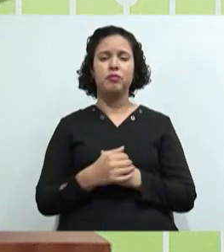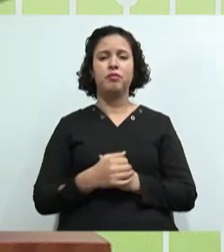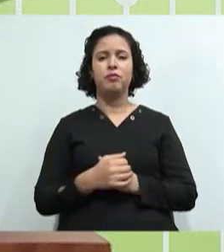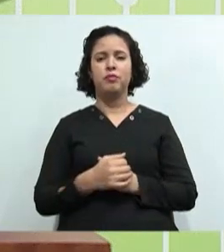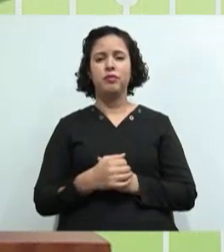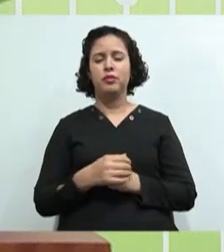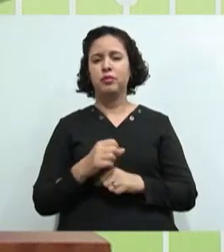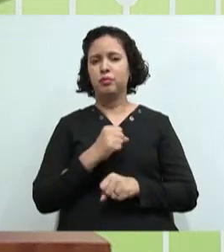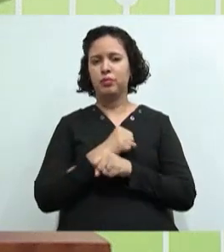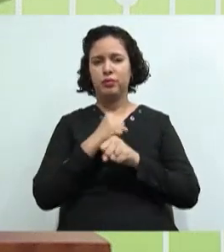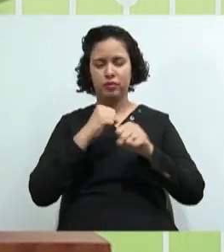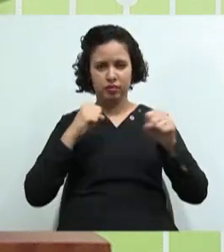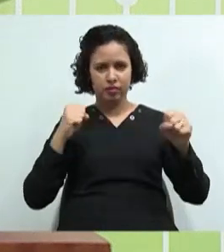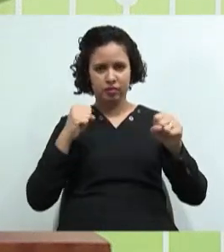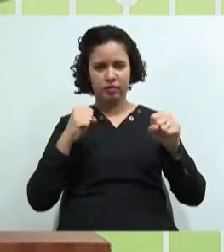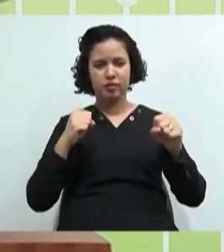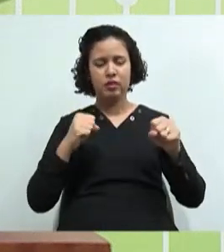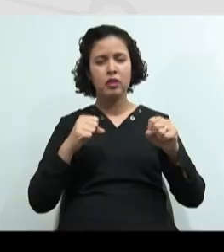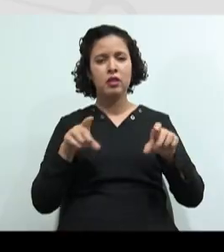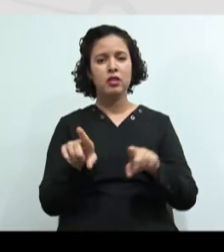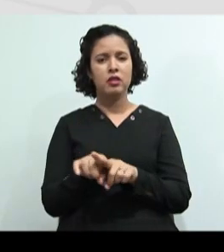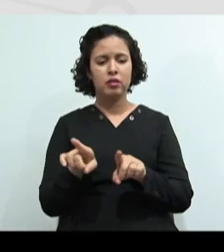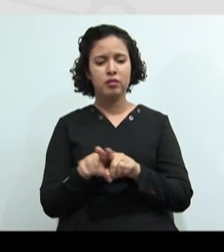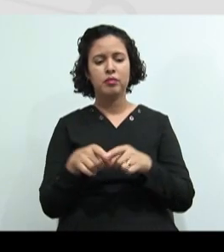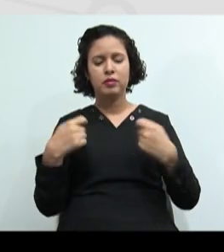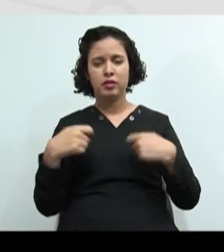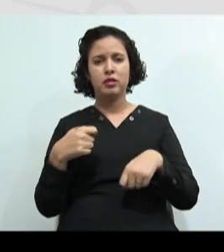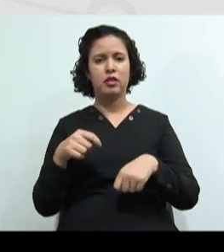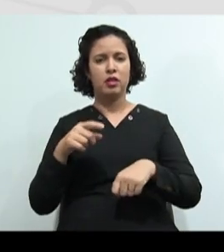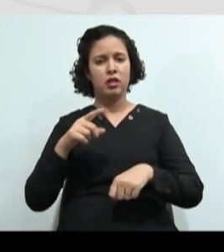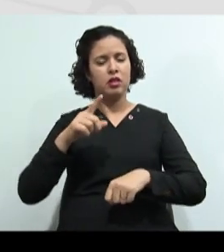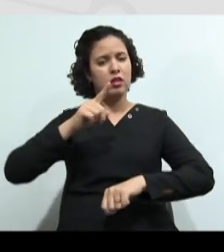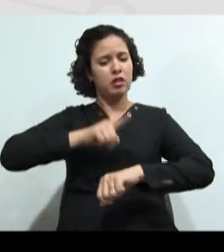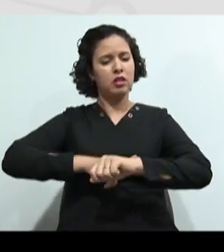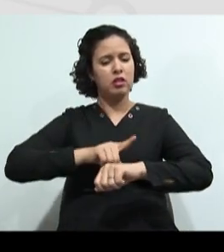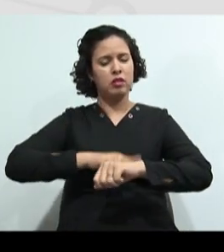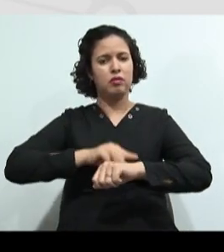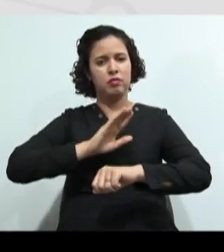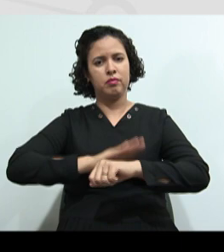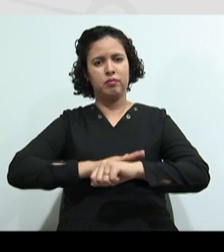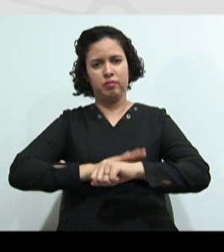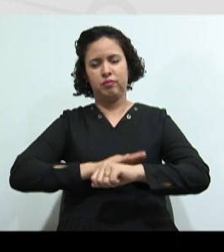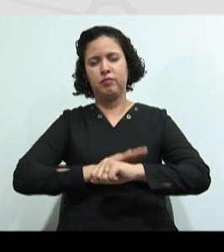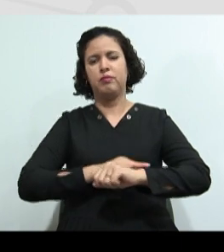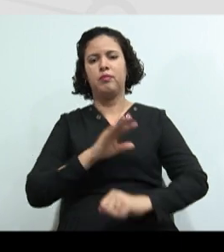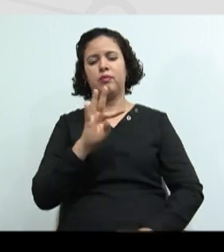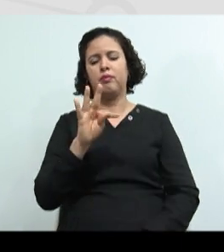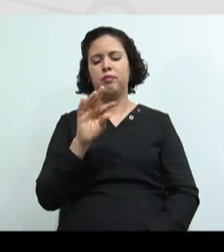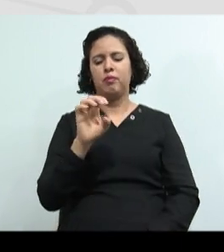não tem condições, tá bom? E elas também precisam ser temporais, não é verdade? Por que as